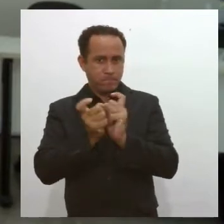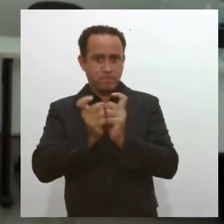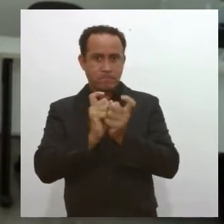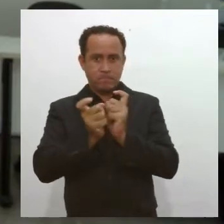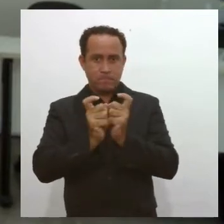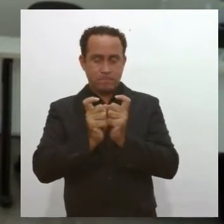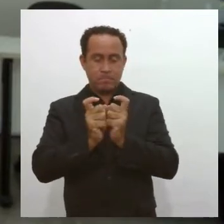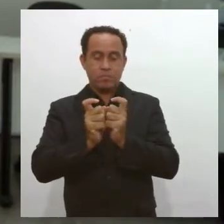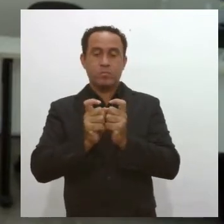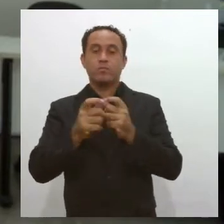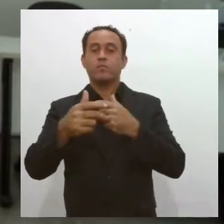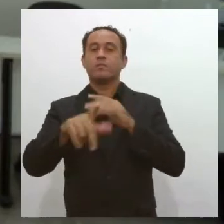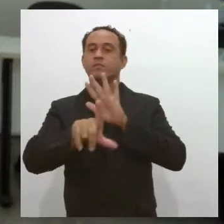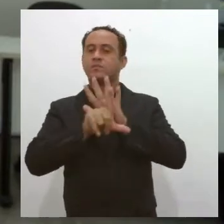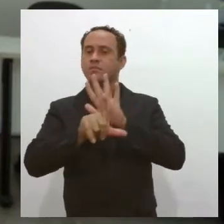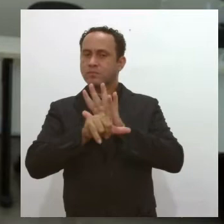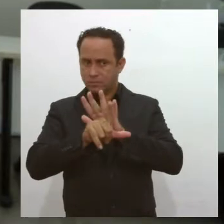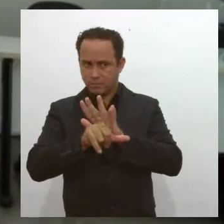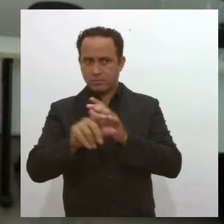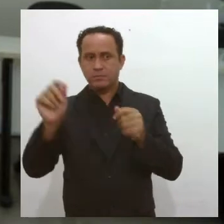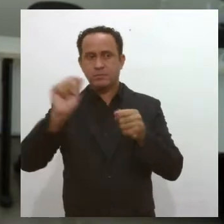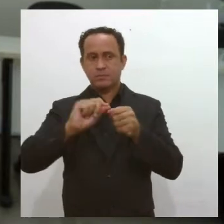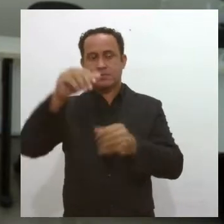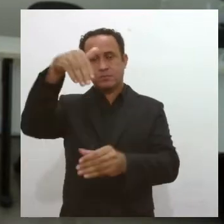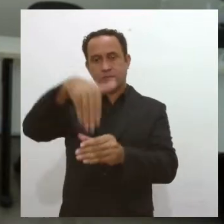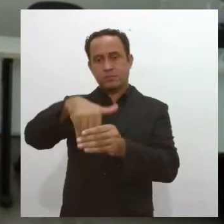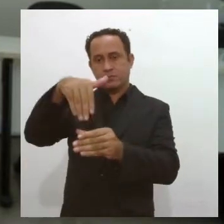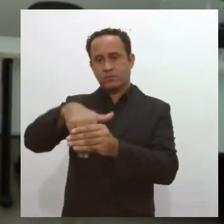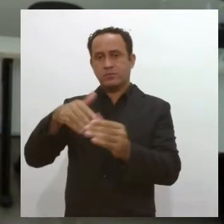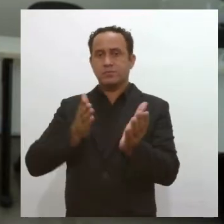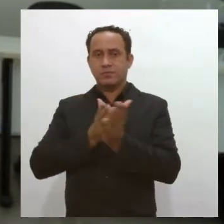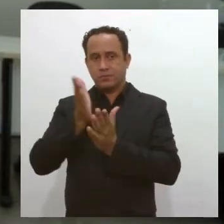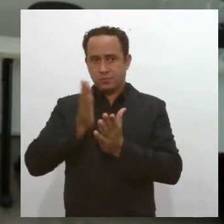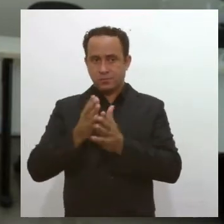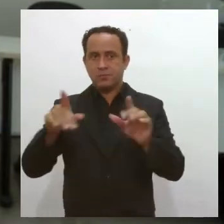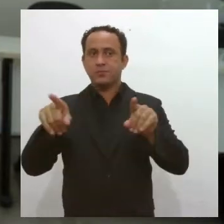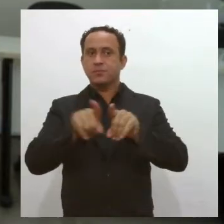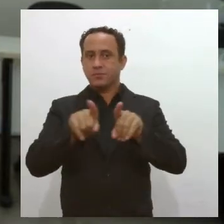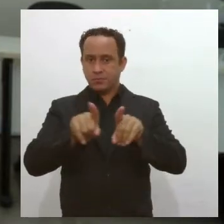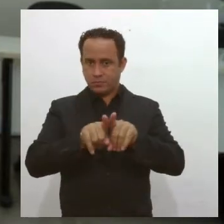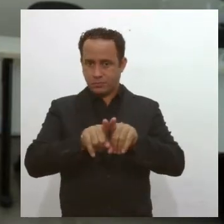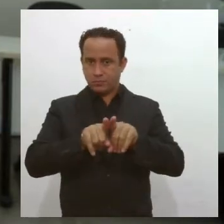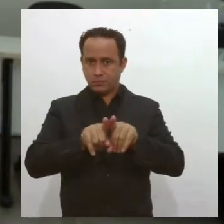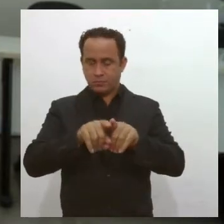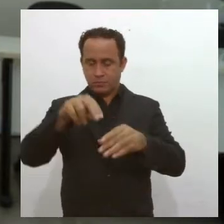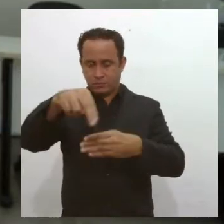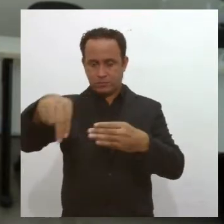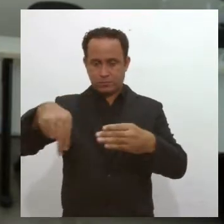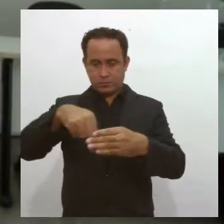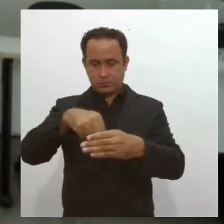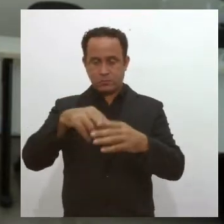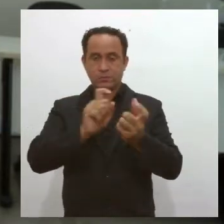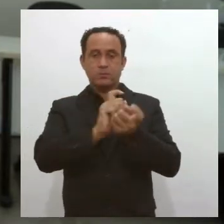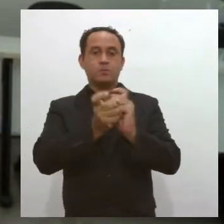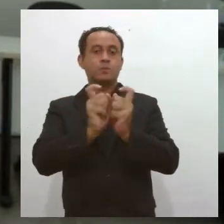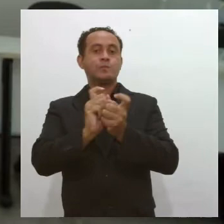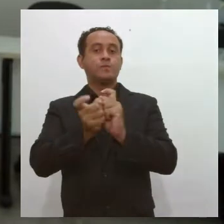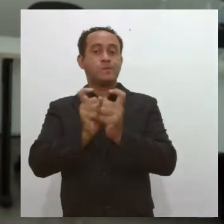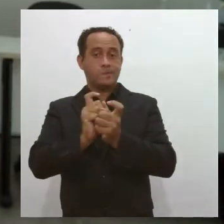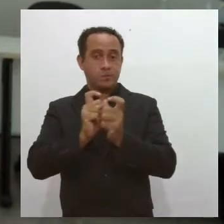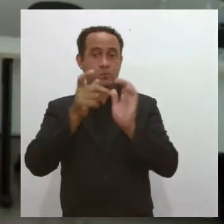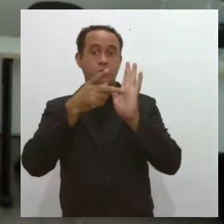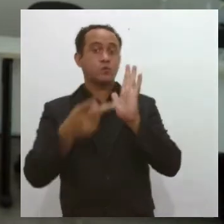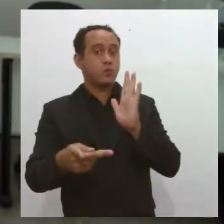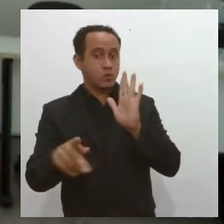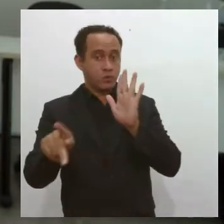Poder Legislativo e realizar votações, Valquíria. Além do uso da tribuna, eles vão discutir aí os